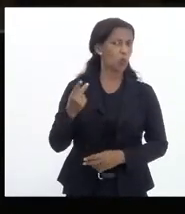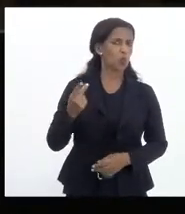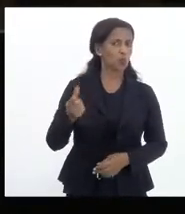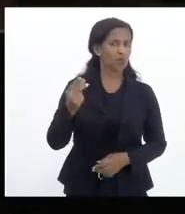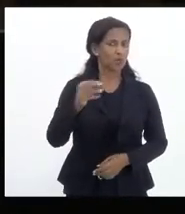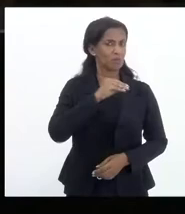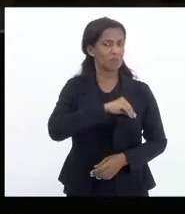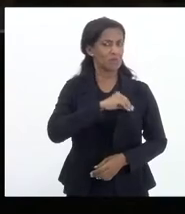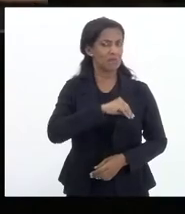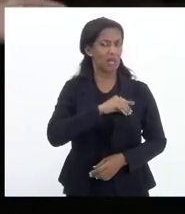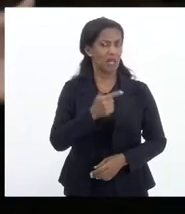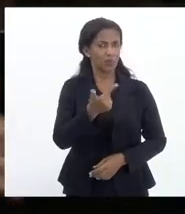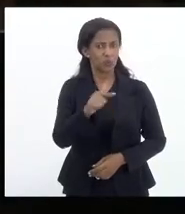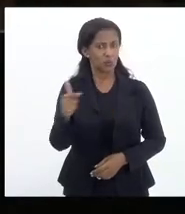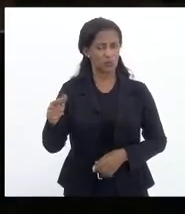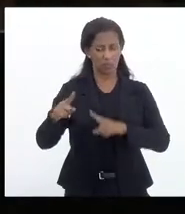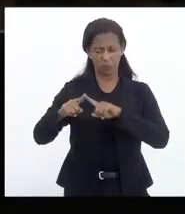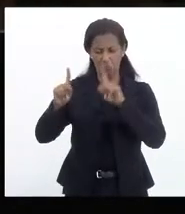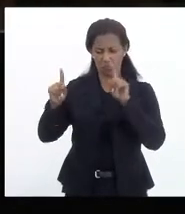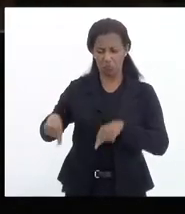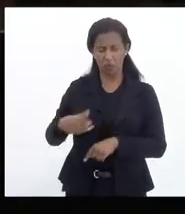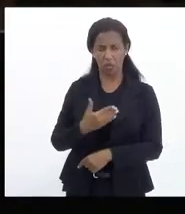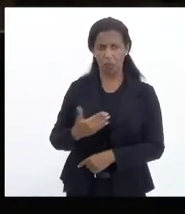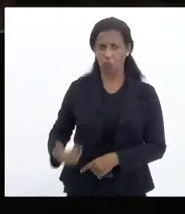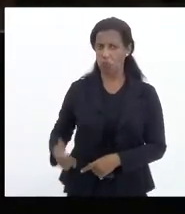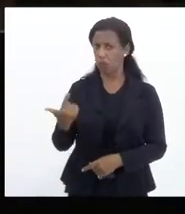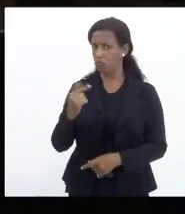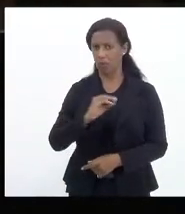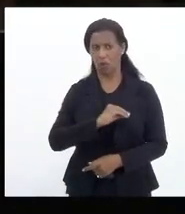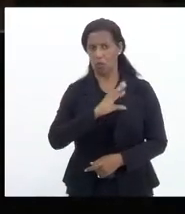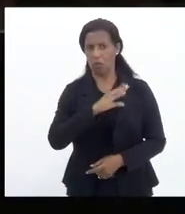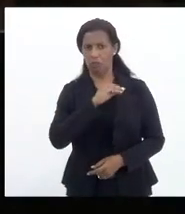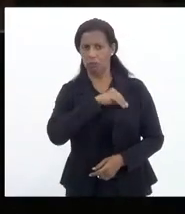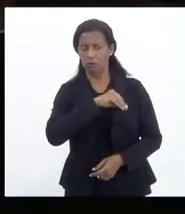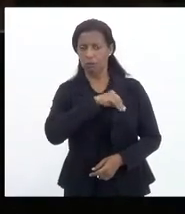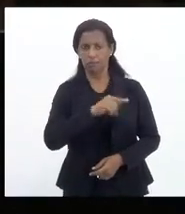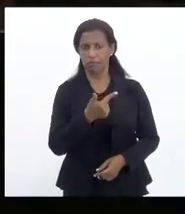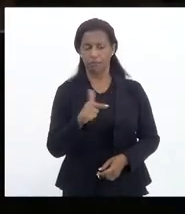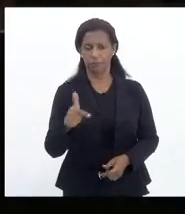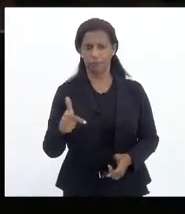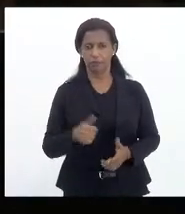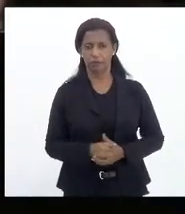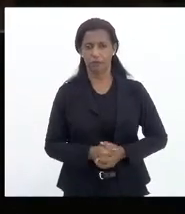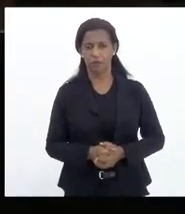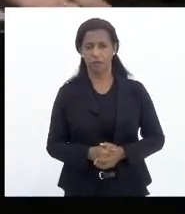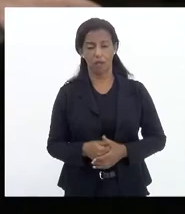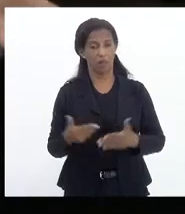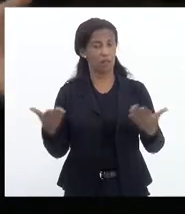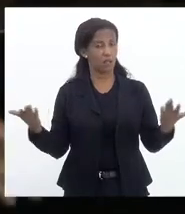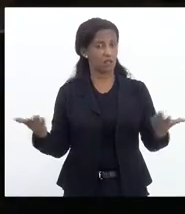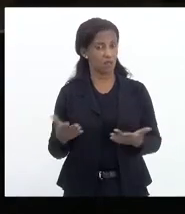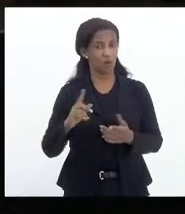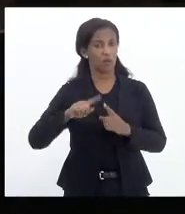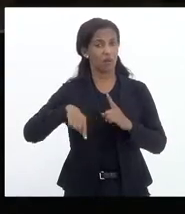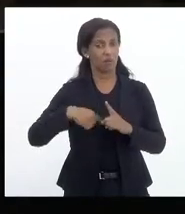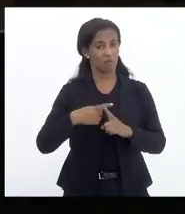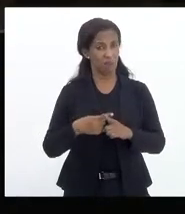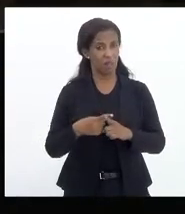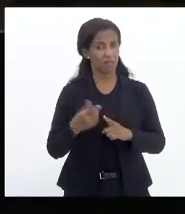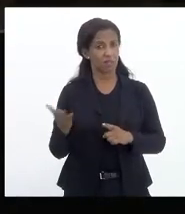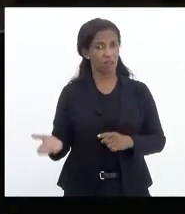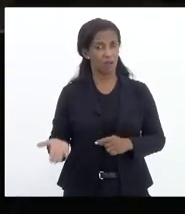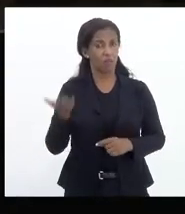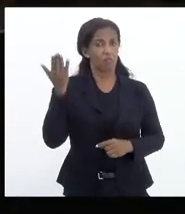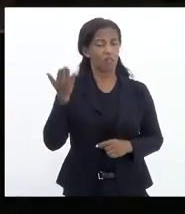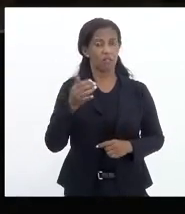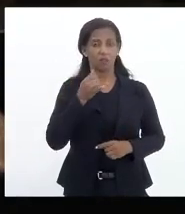aumento salarial no caso funções no público muitos outros setores então sem aumento e vem agora mas o